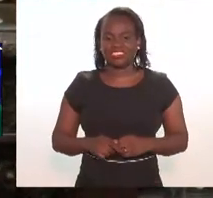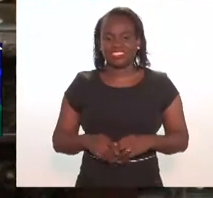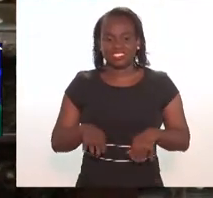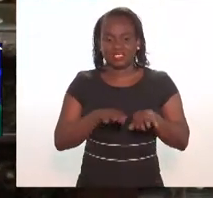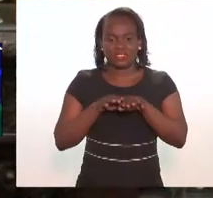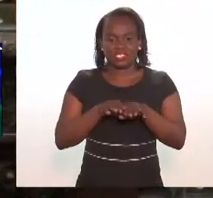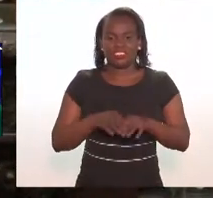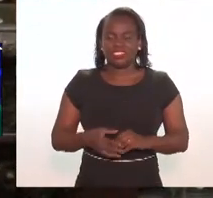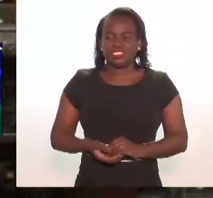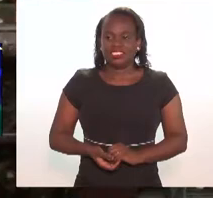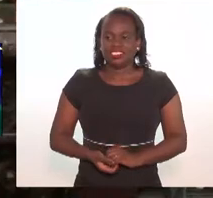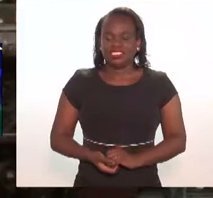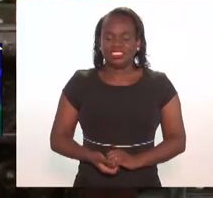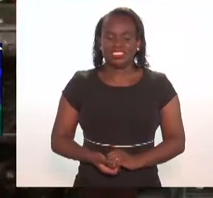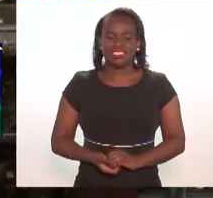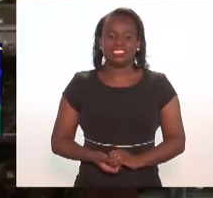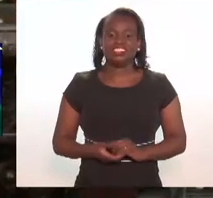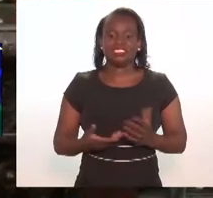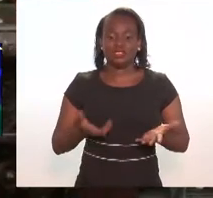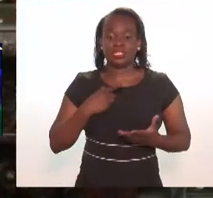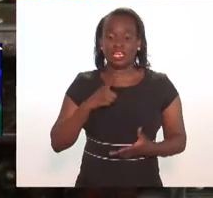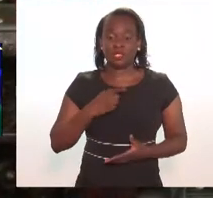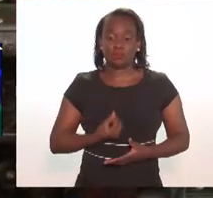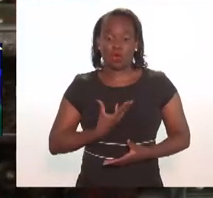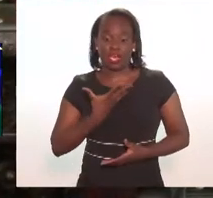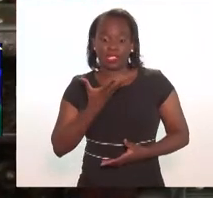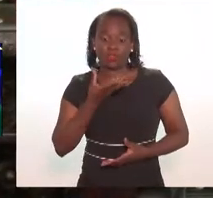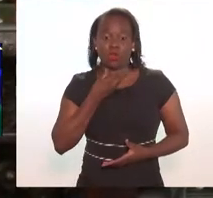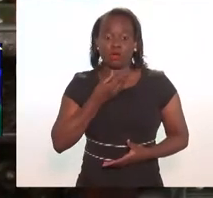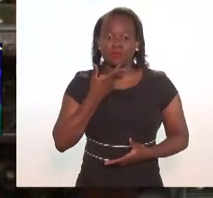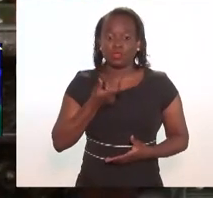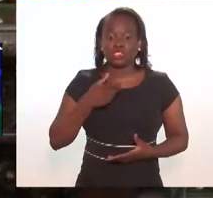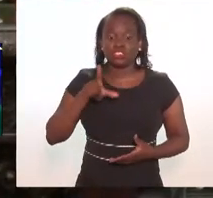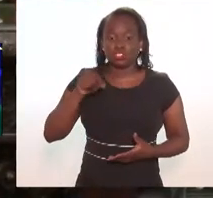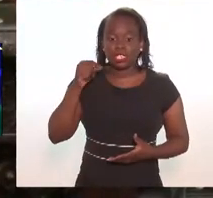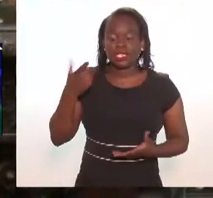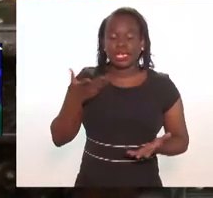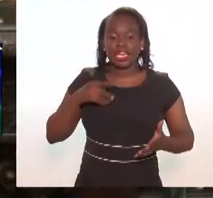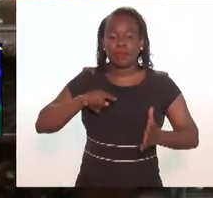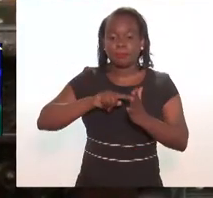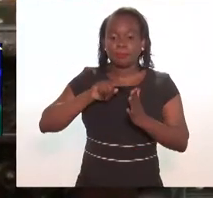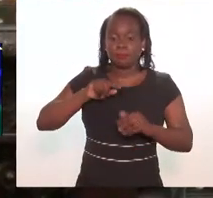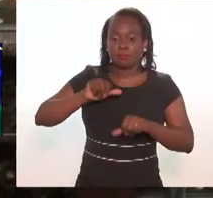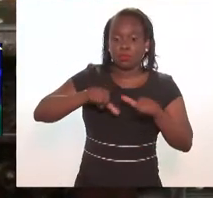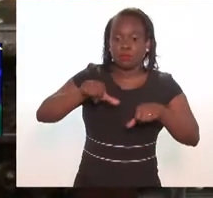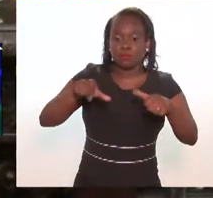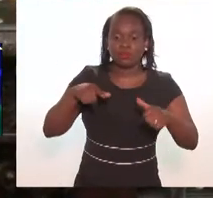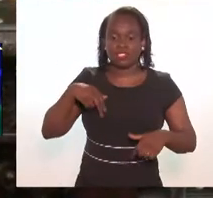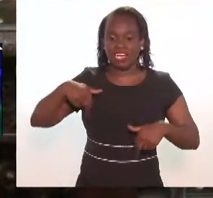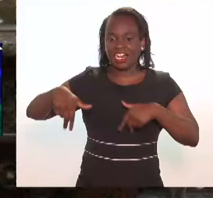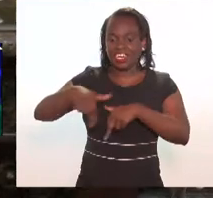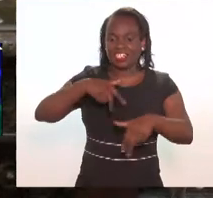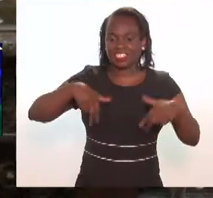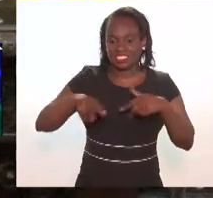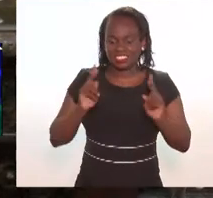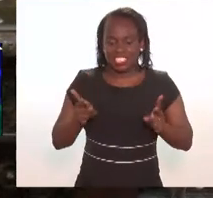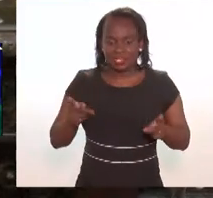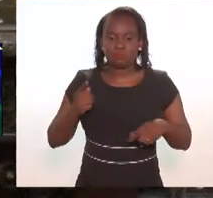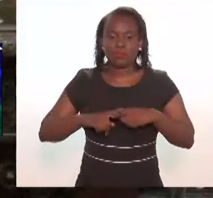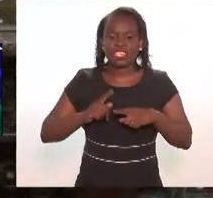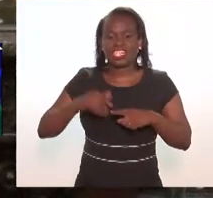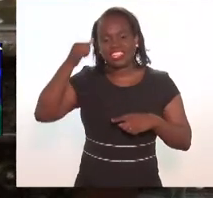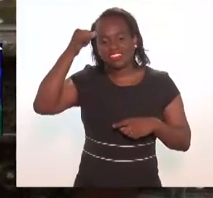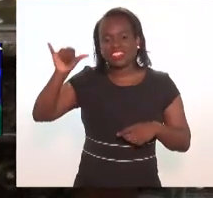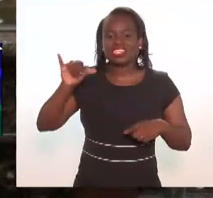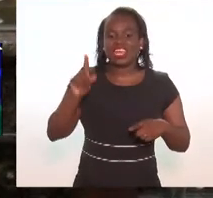iguais. E tem um poeta que diz que ele preferia ser essa metamorfose ambulante que ser aquela, do que ter